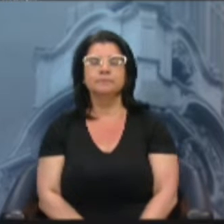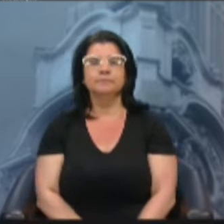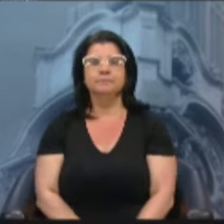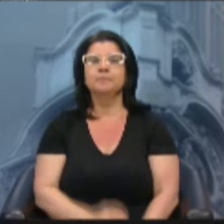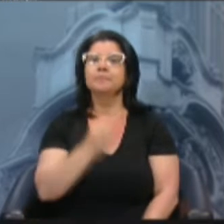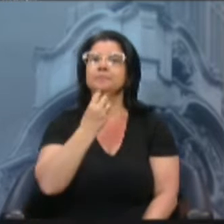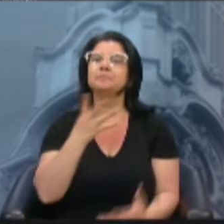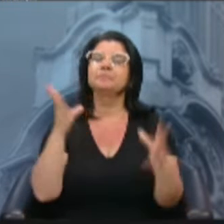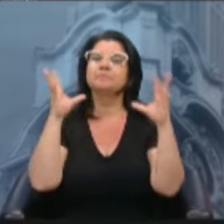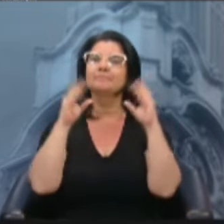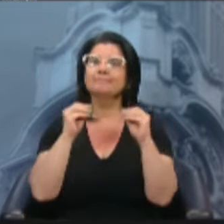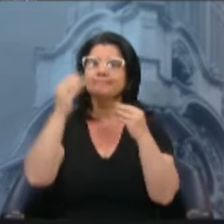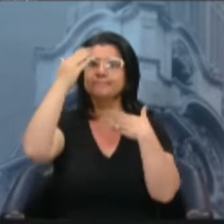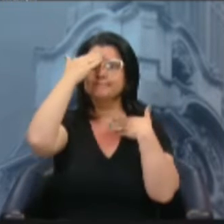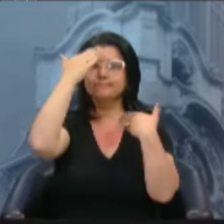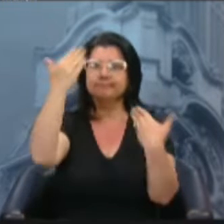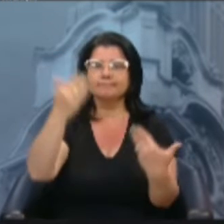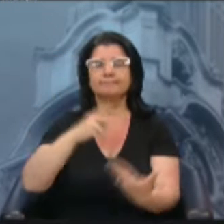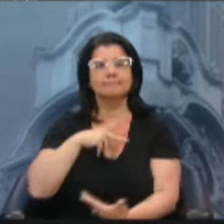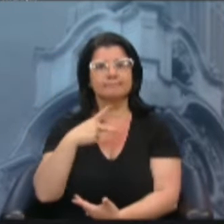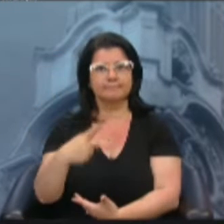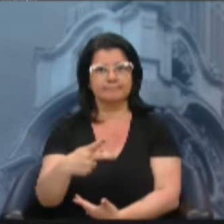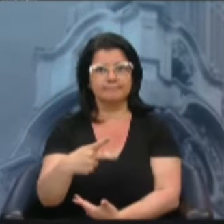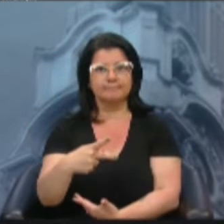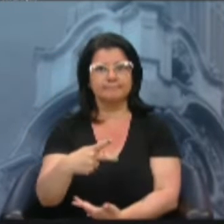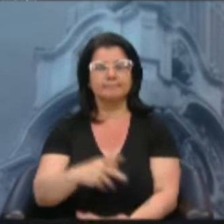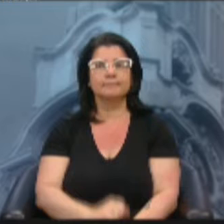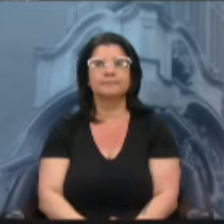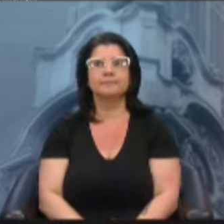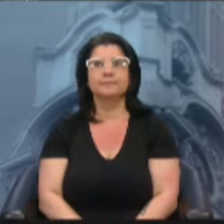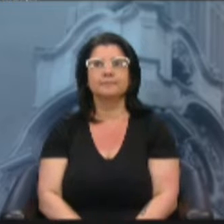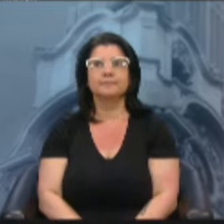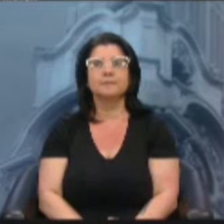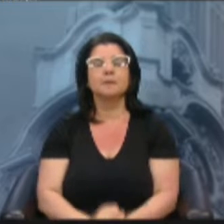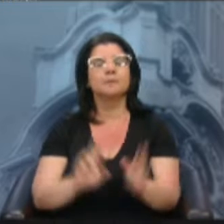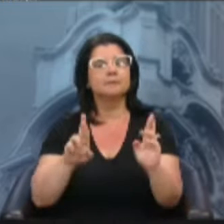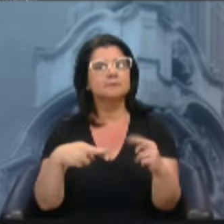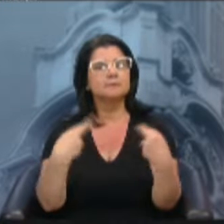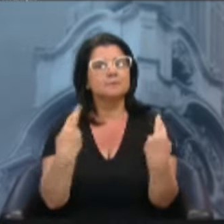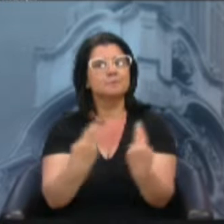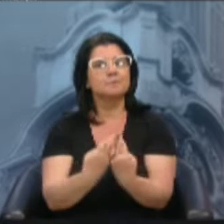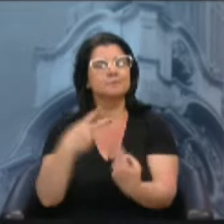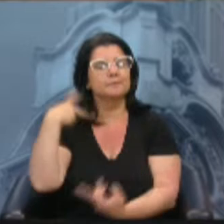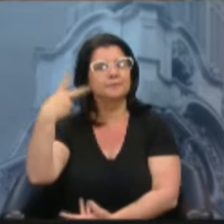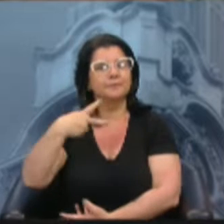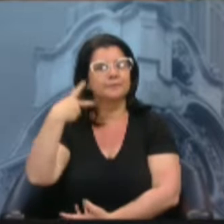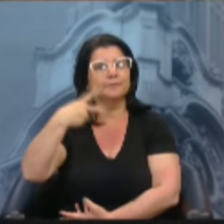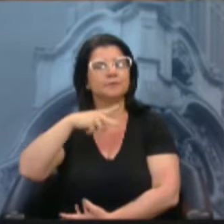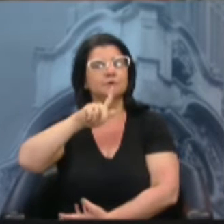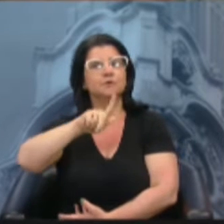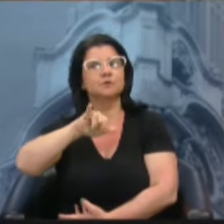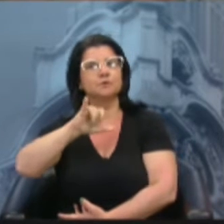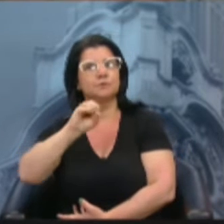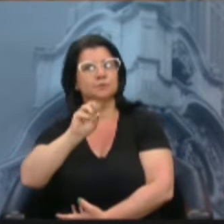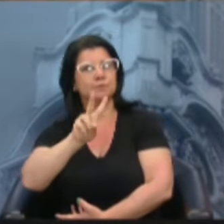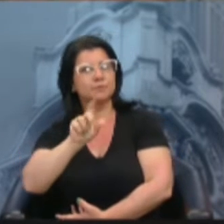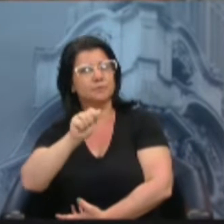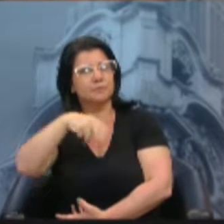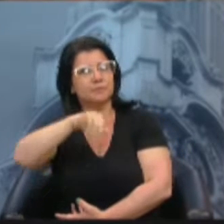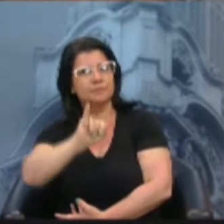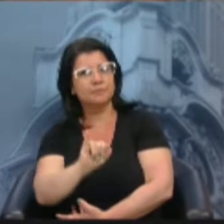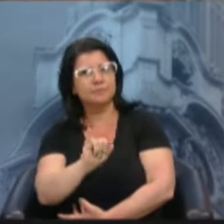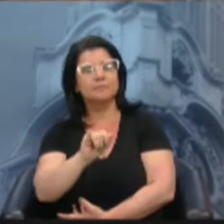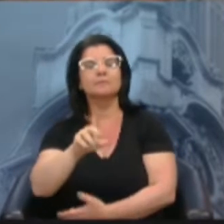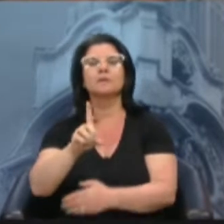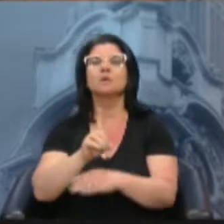Boa noite, obrigado, presidente dessa audiência, vereador Giovanni, nosso diretor legislativo,